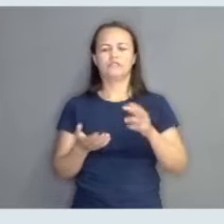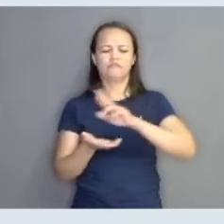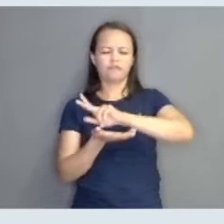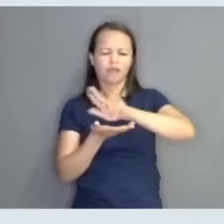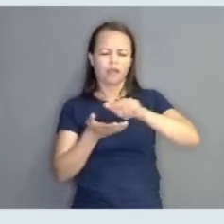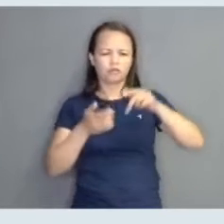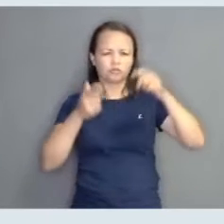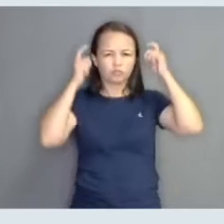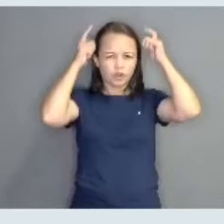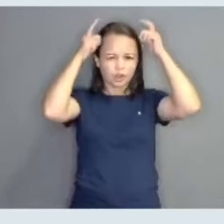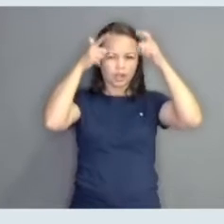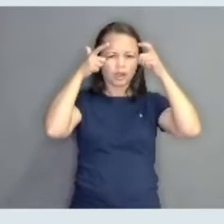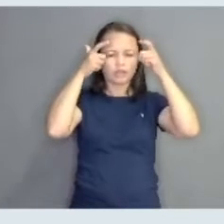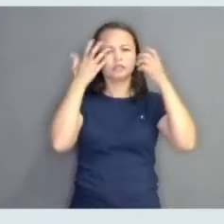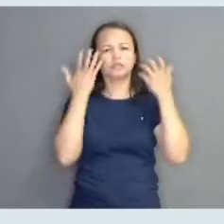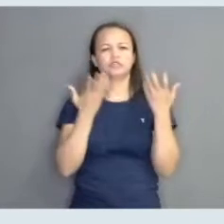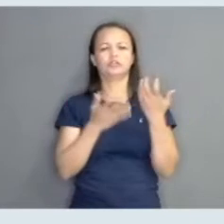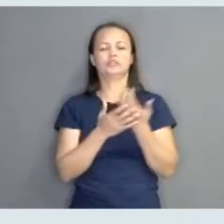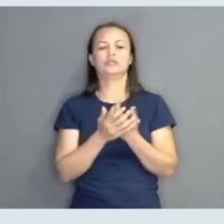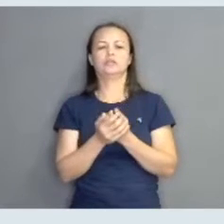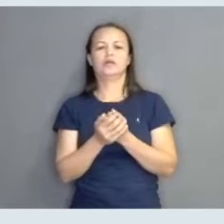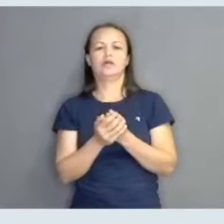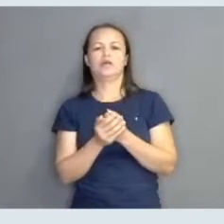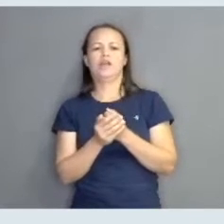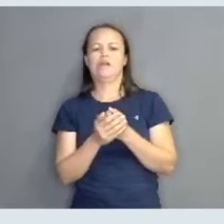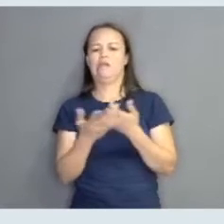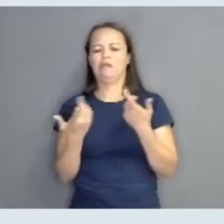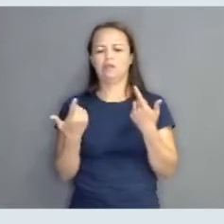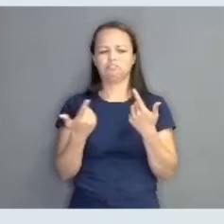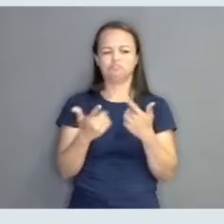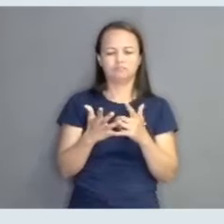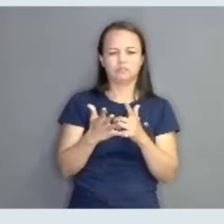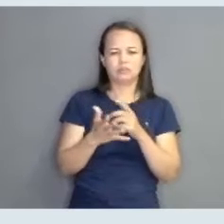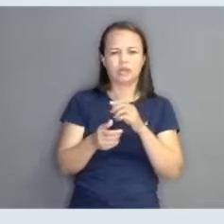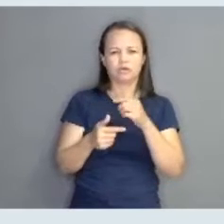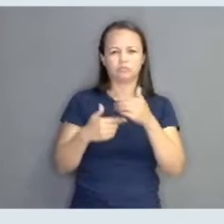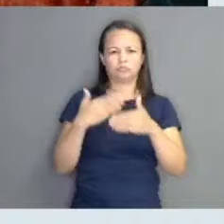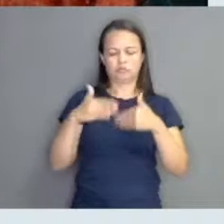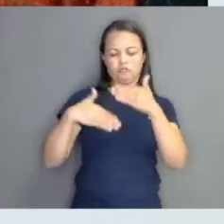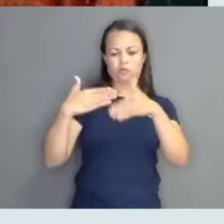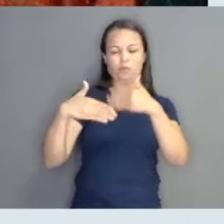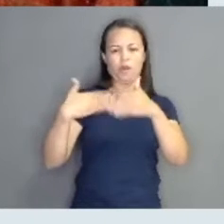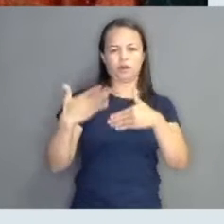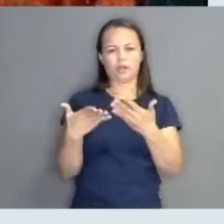autoridade. Muitos reis foram além disso aí.